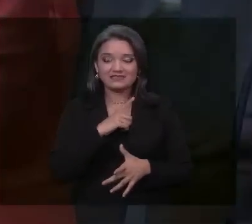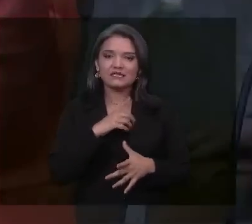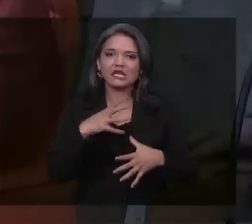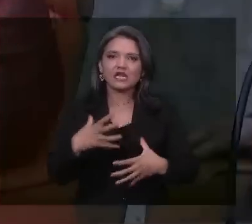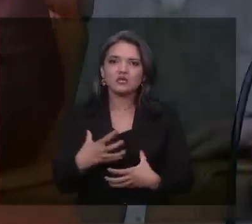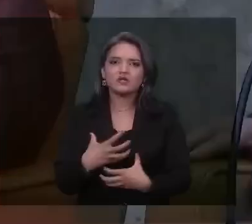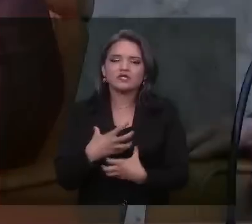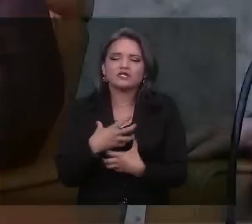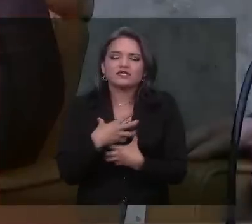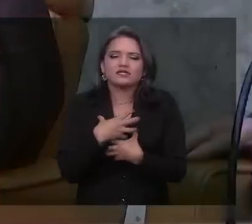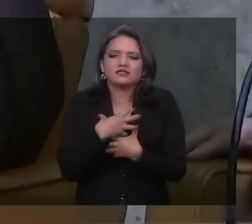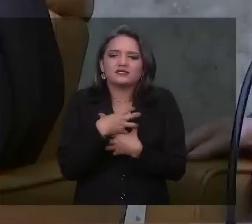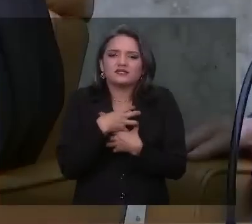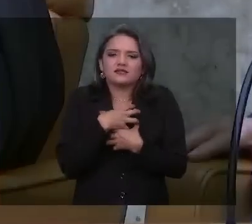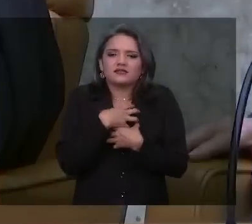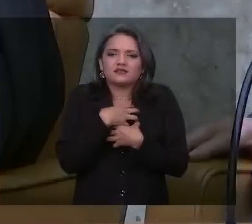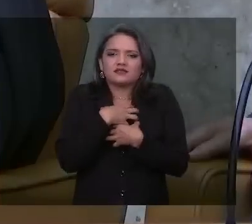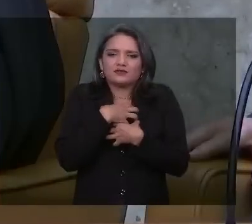sentimento